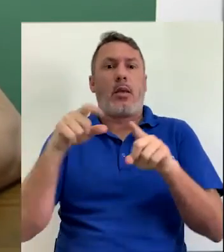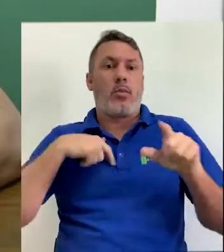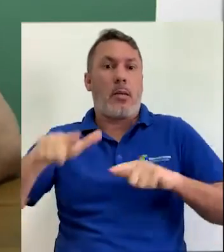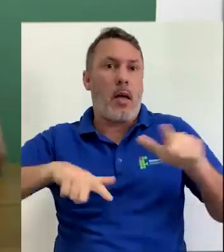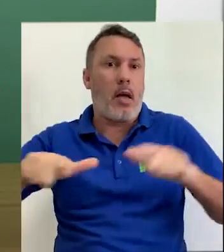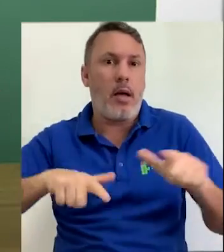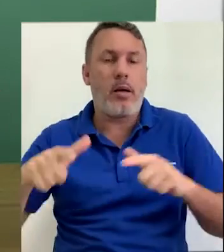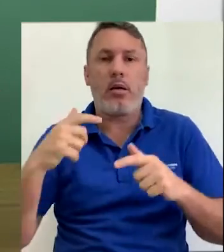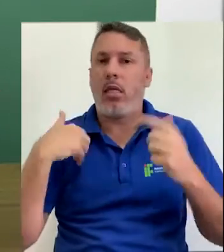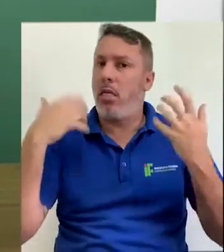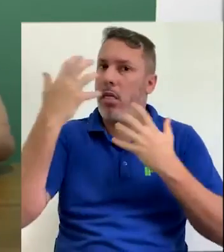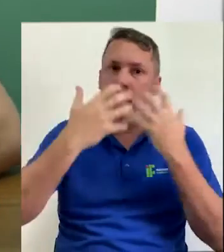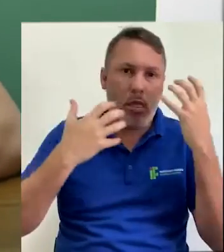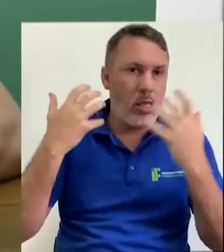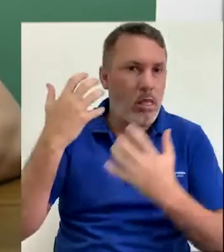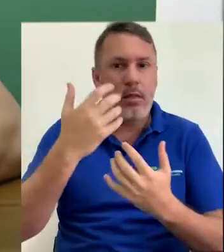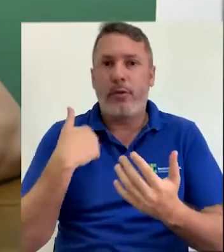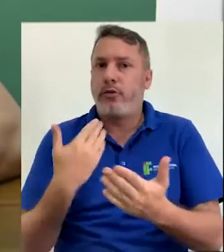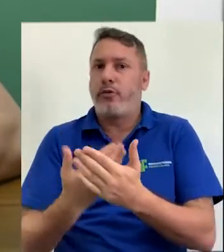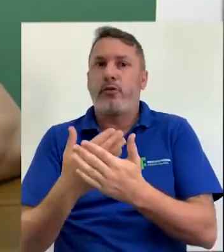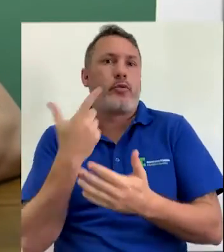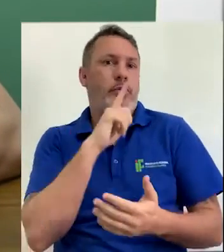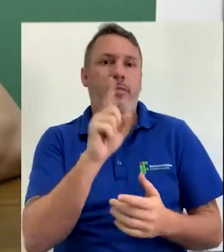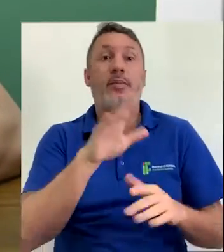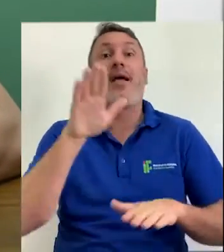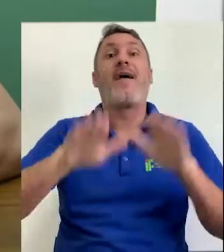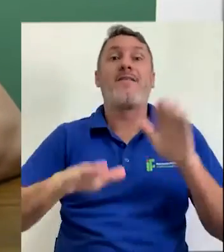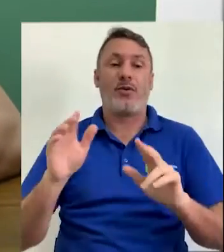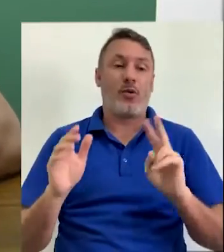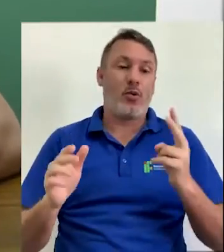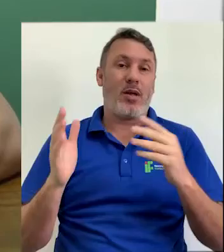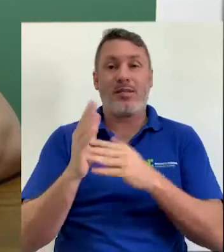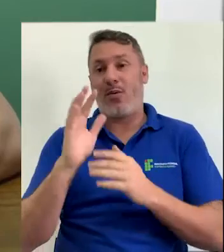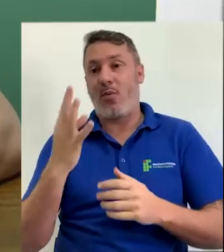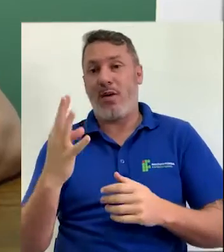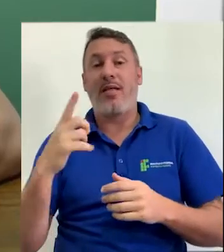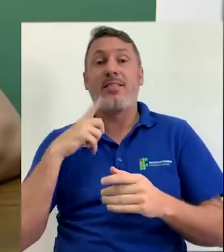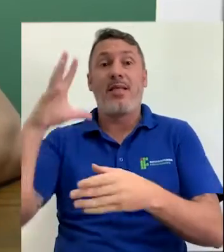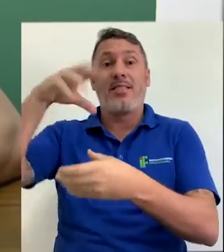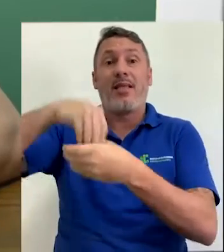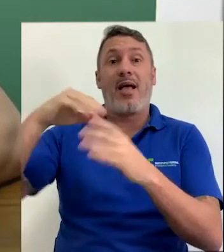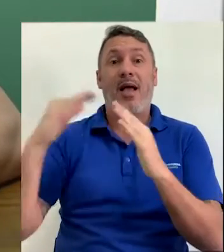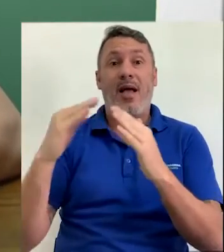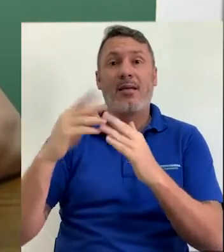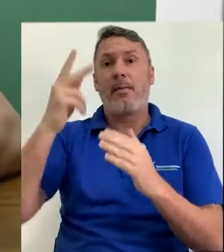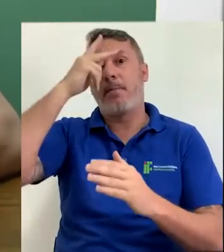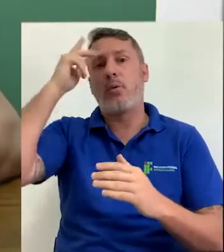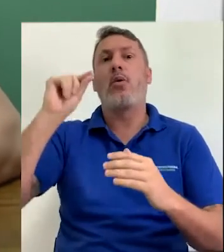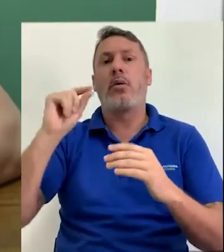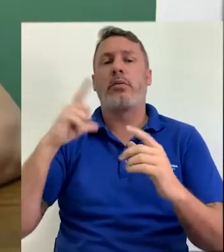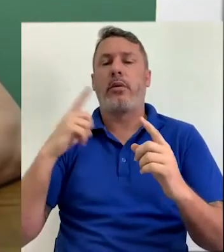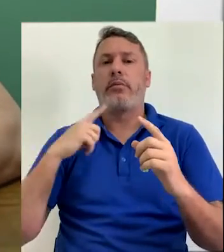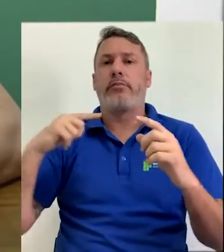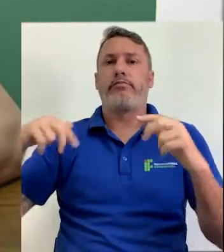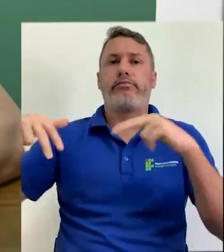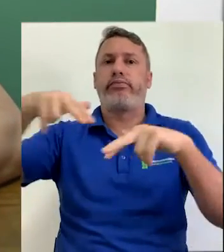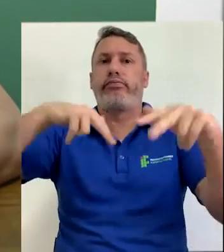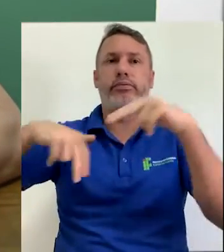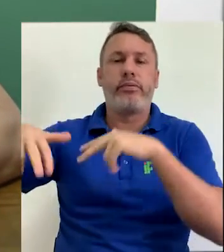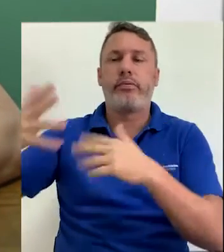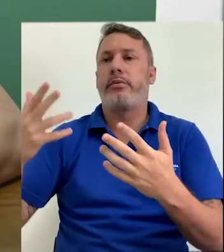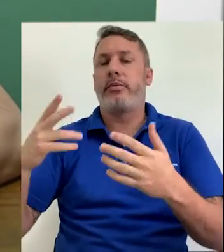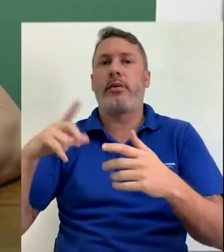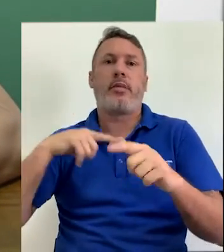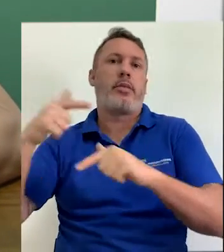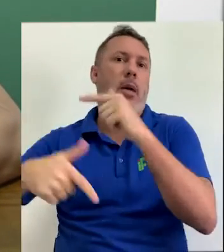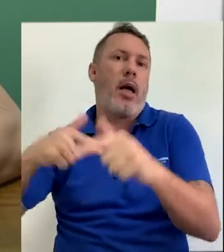intensas, as pessoas que estão em minha casa executam muitas atividades e contam com a minha presença.